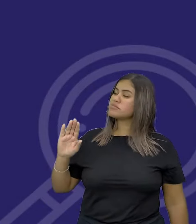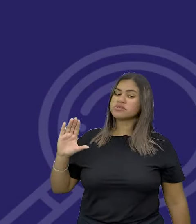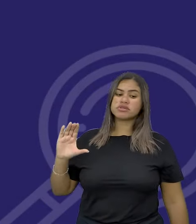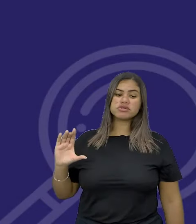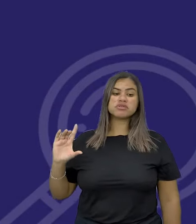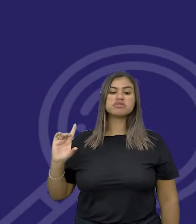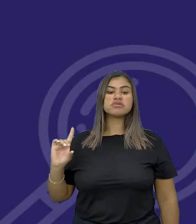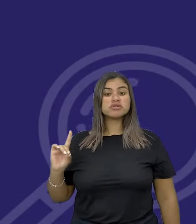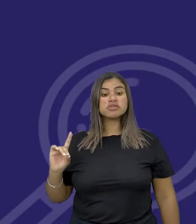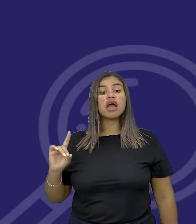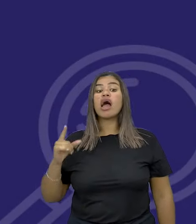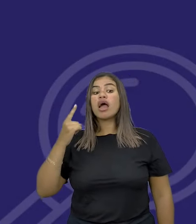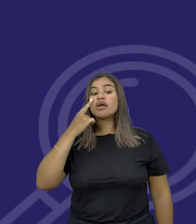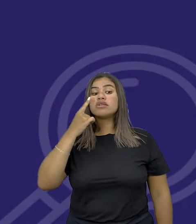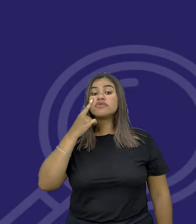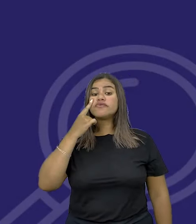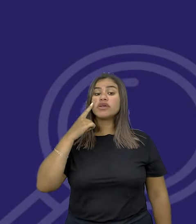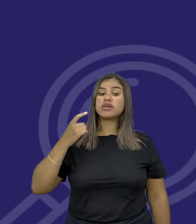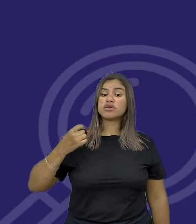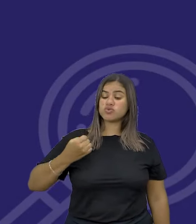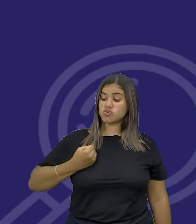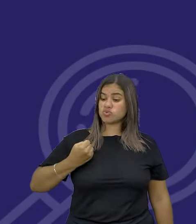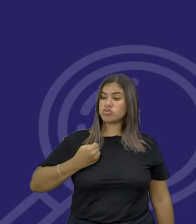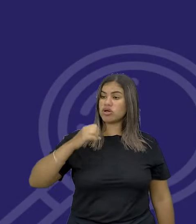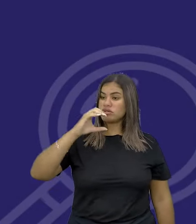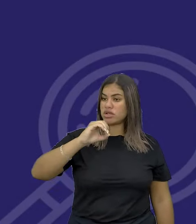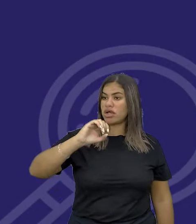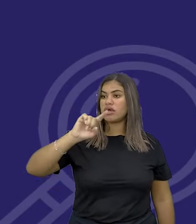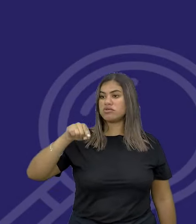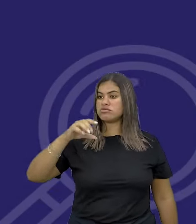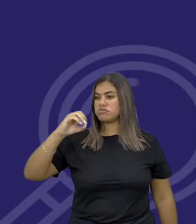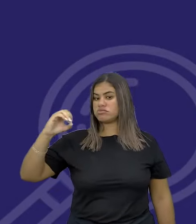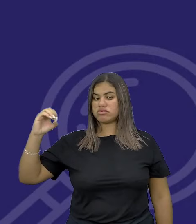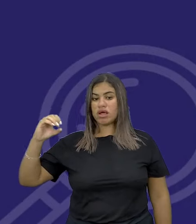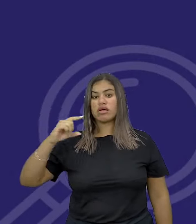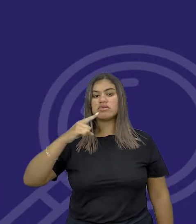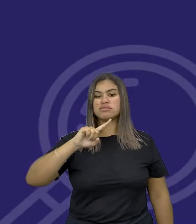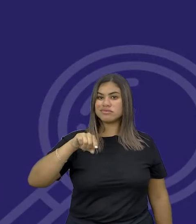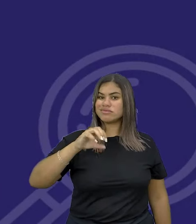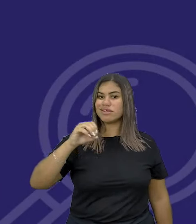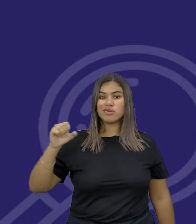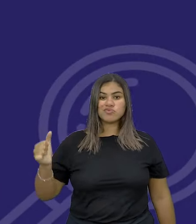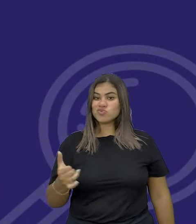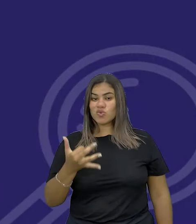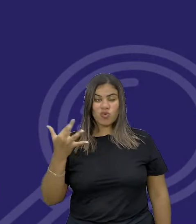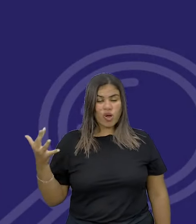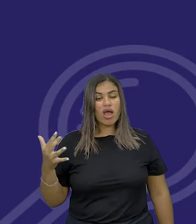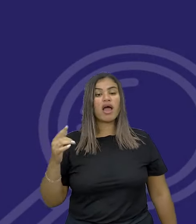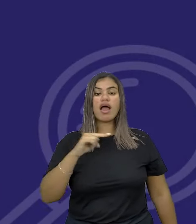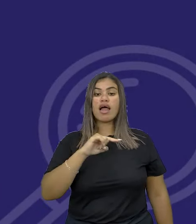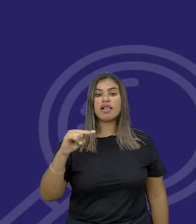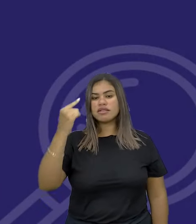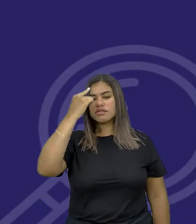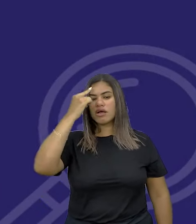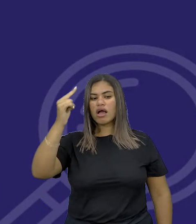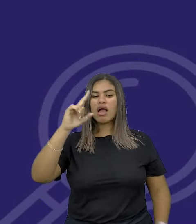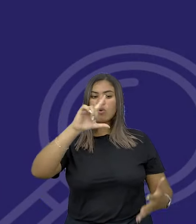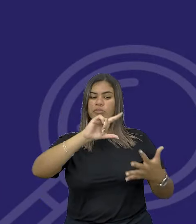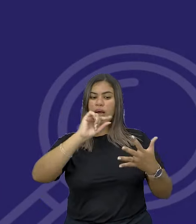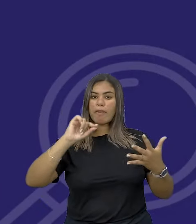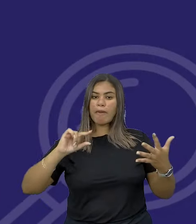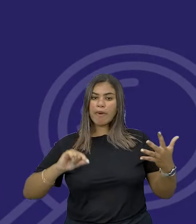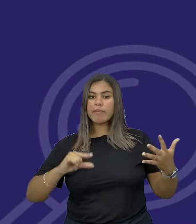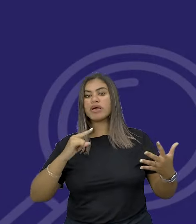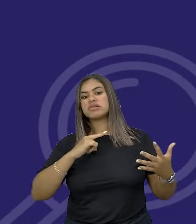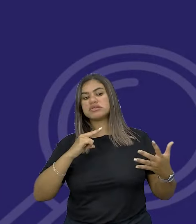que utilizar, de acordo com o nome ele vai observar como que ele vai proceder, nós vamos observar que ele vai ter várias alternativas aí